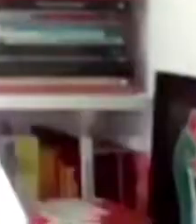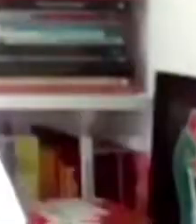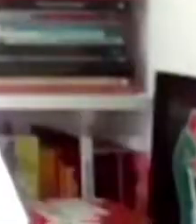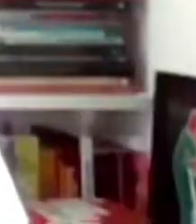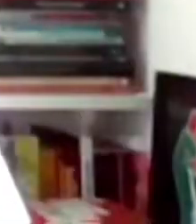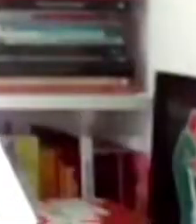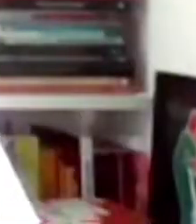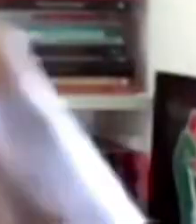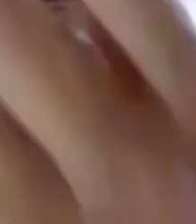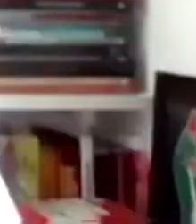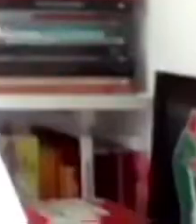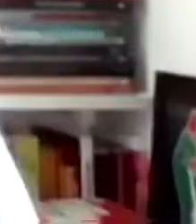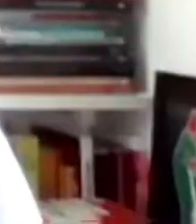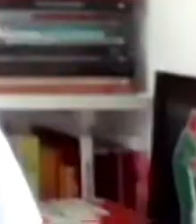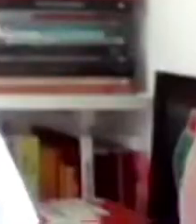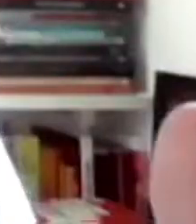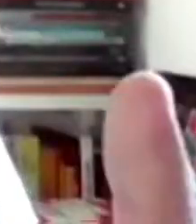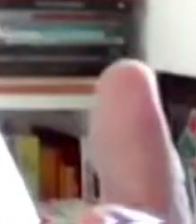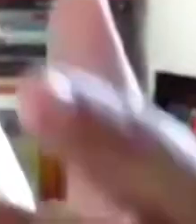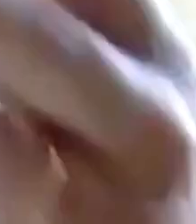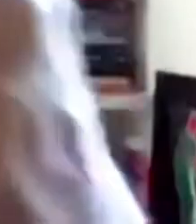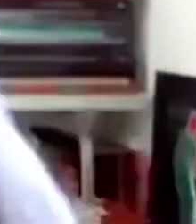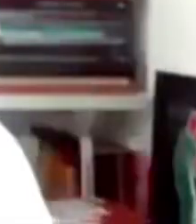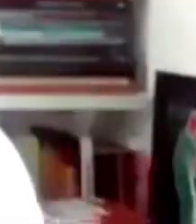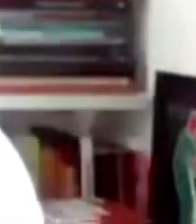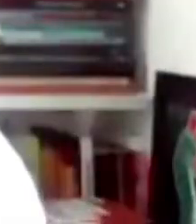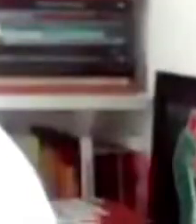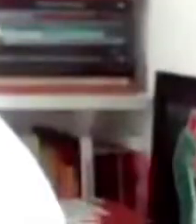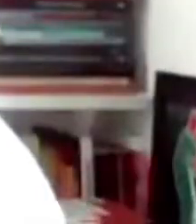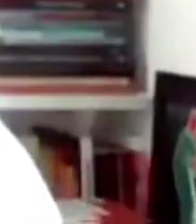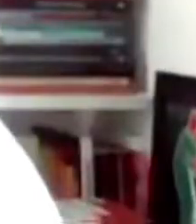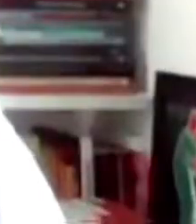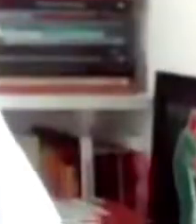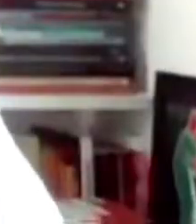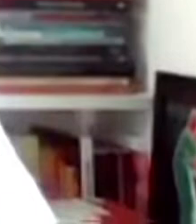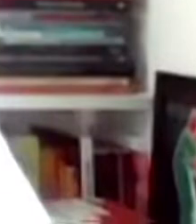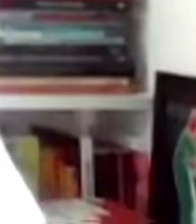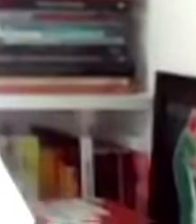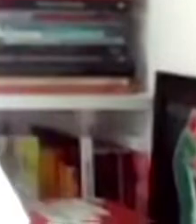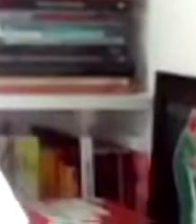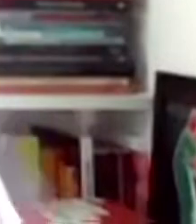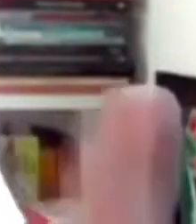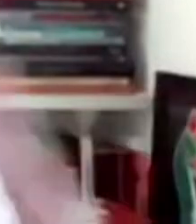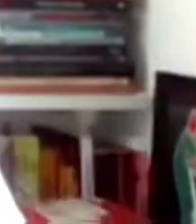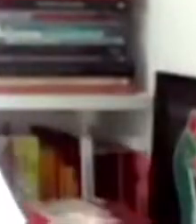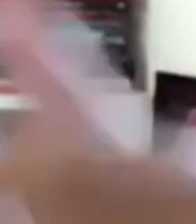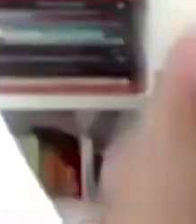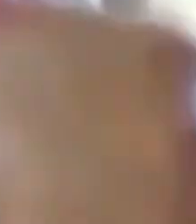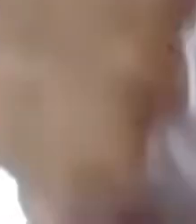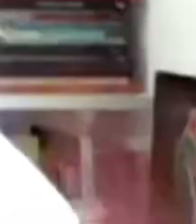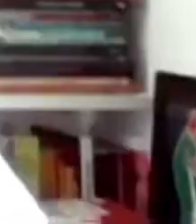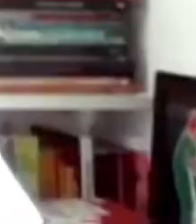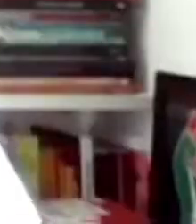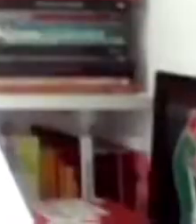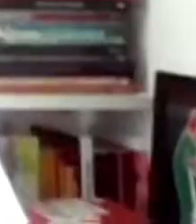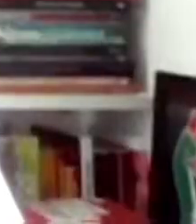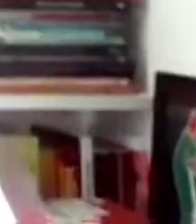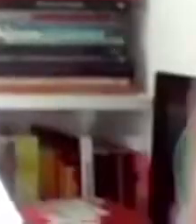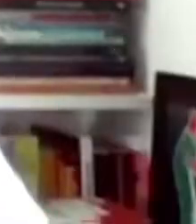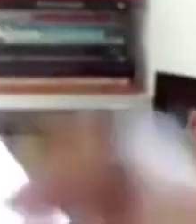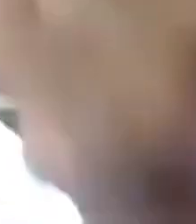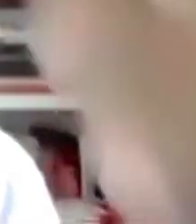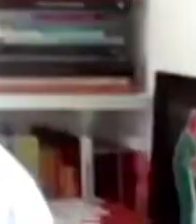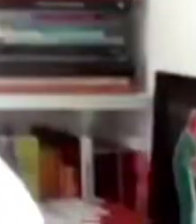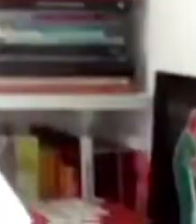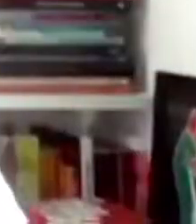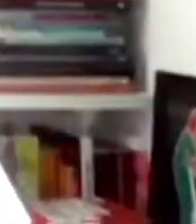sociedade, de lógica de precarização, das políticas neoliberais, que vão na contramão dos direitos sociais, historicamente conquistados e positivados